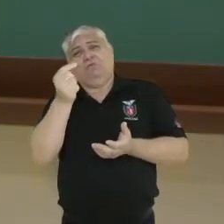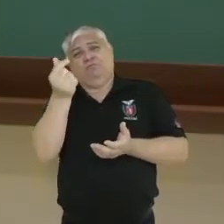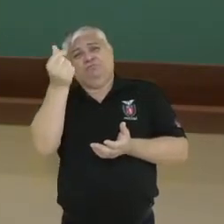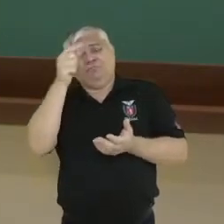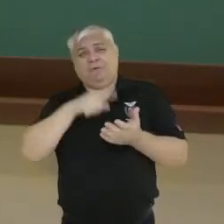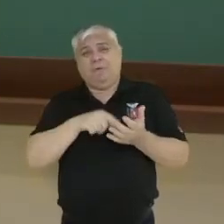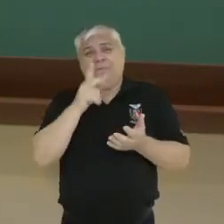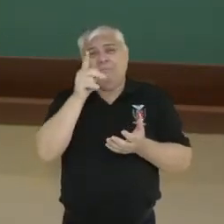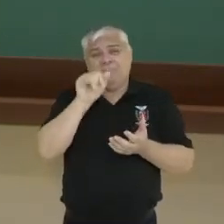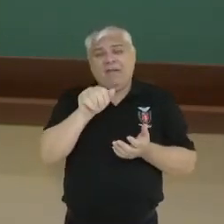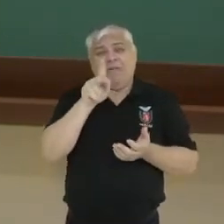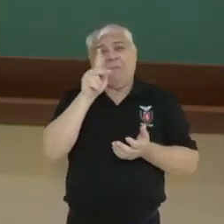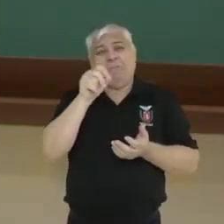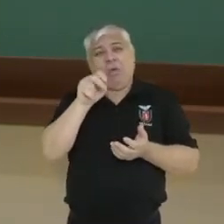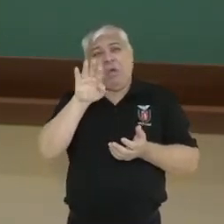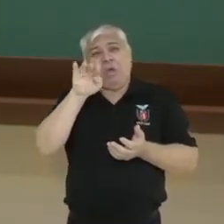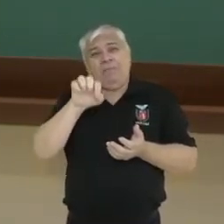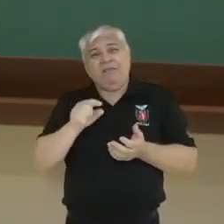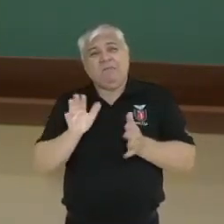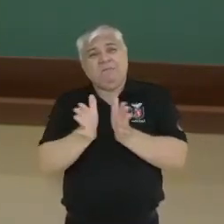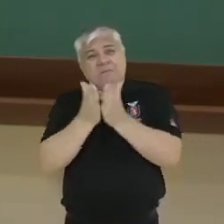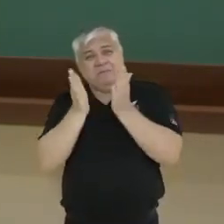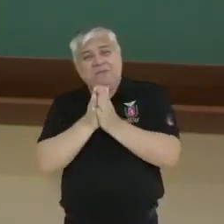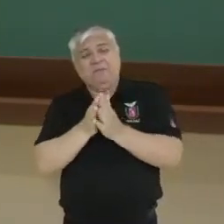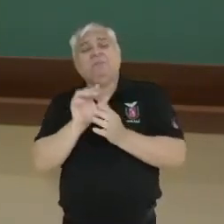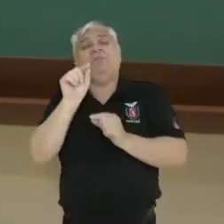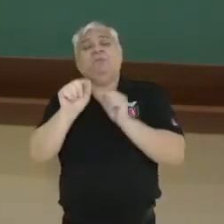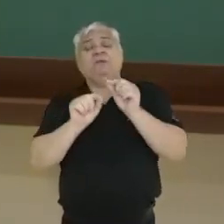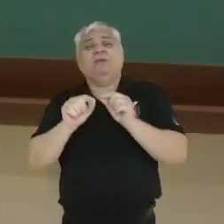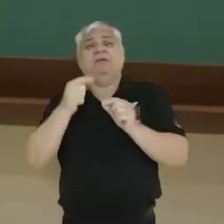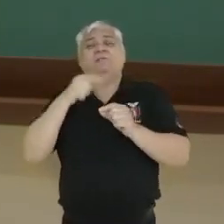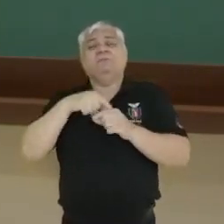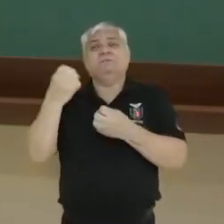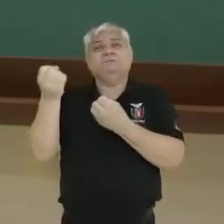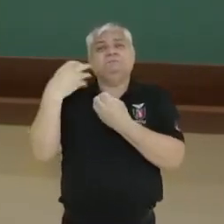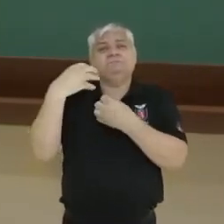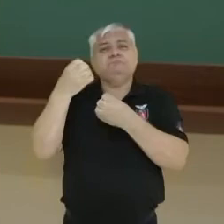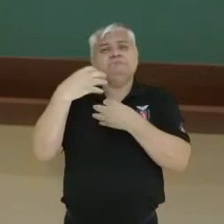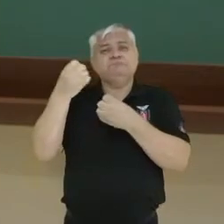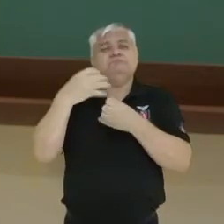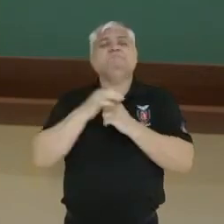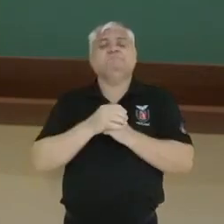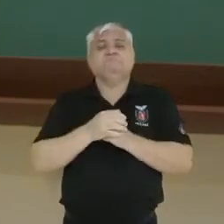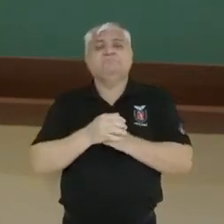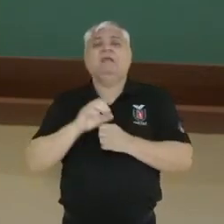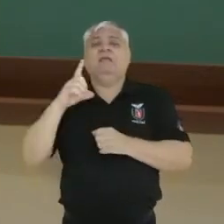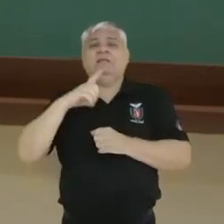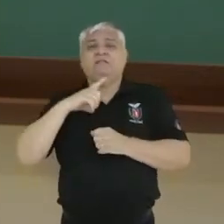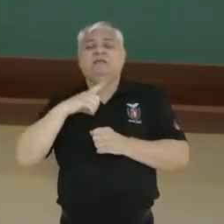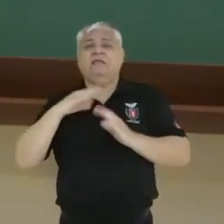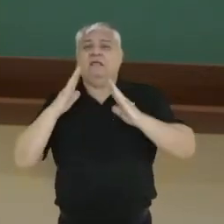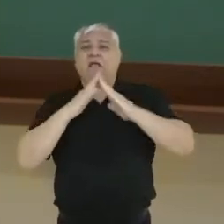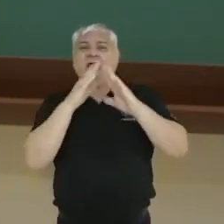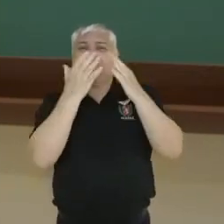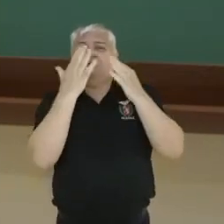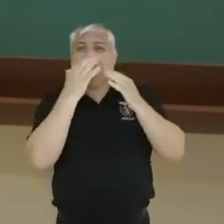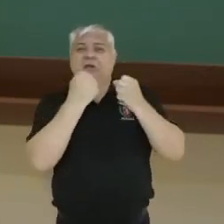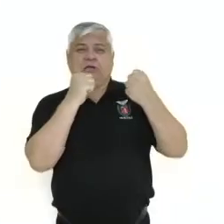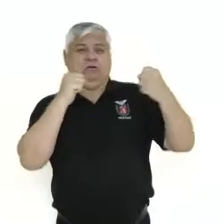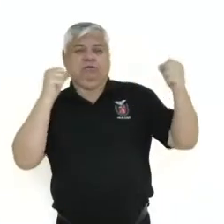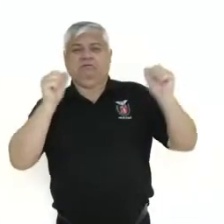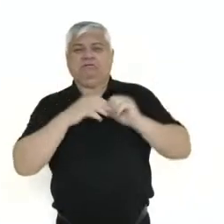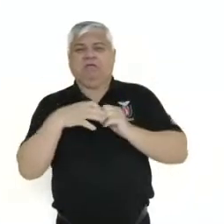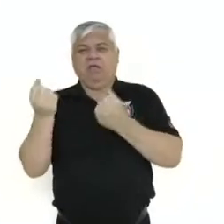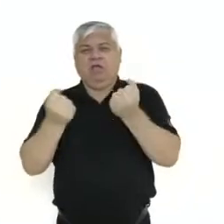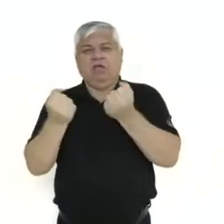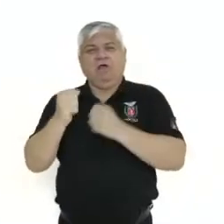saber exatamente o caminho que a gente vai trilhar. Ele cita até o caso das casas e dos carros grandes. Eles vão lá,